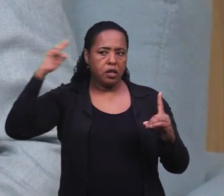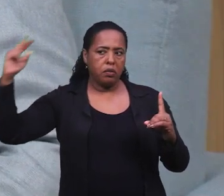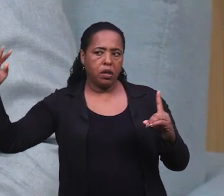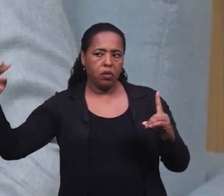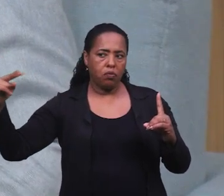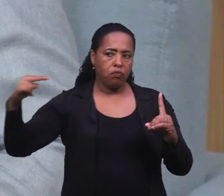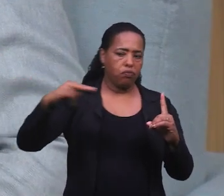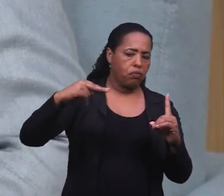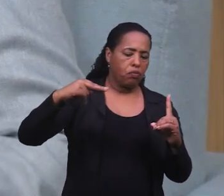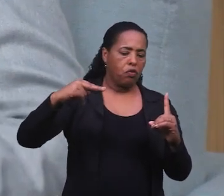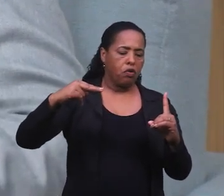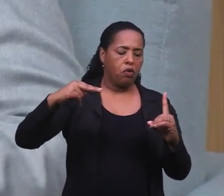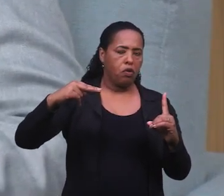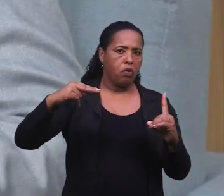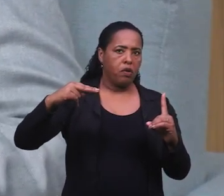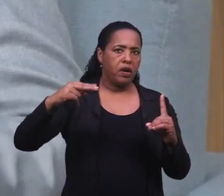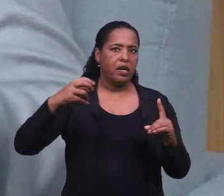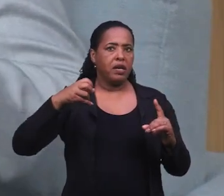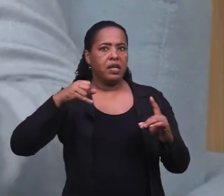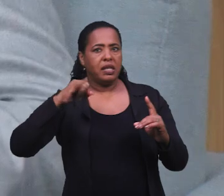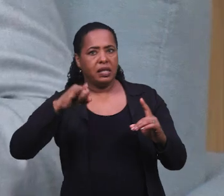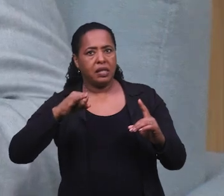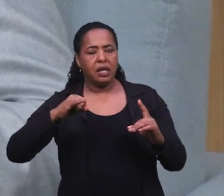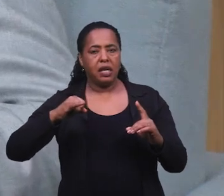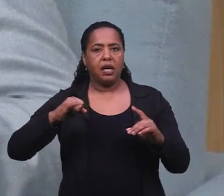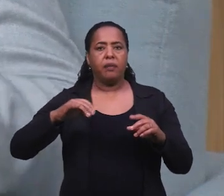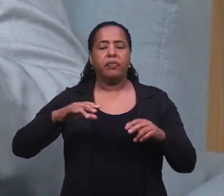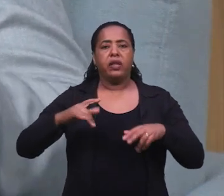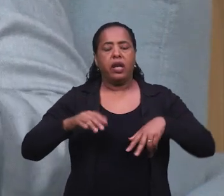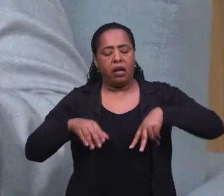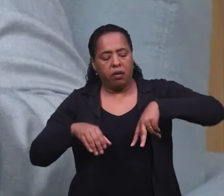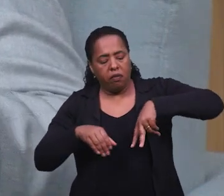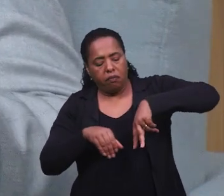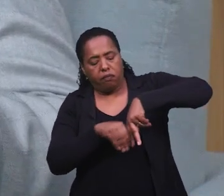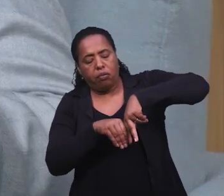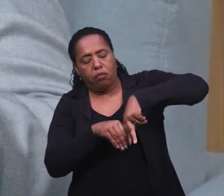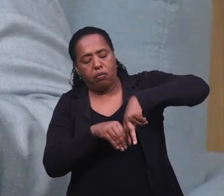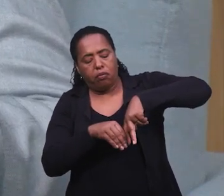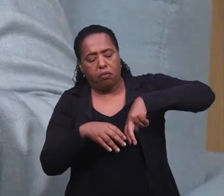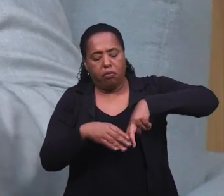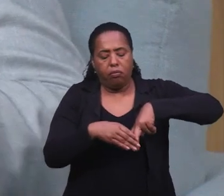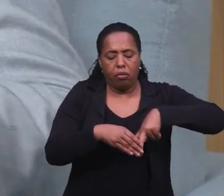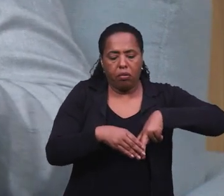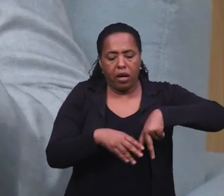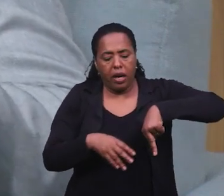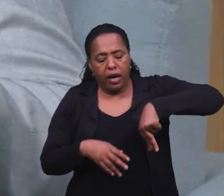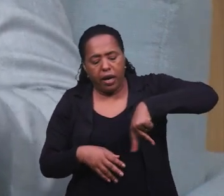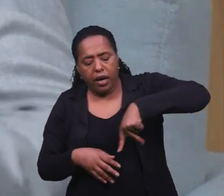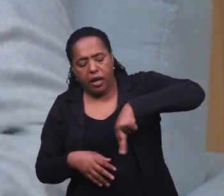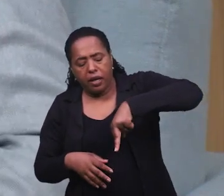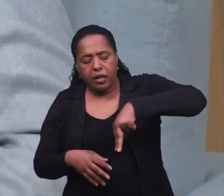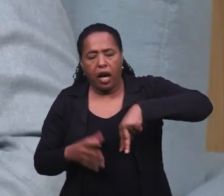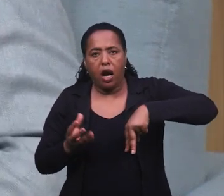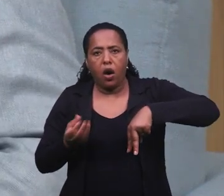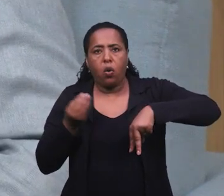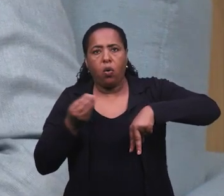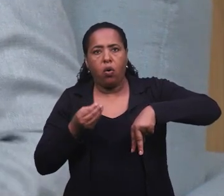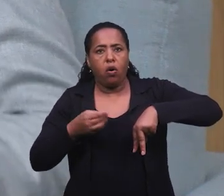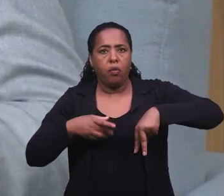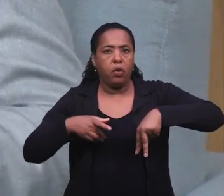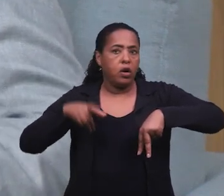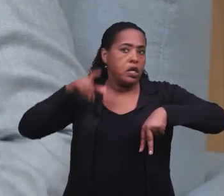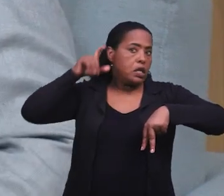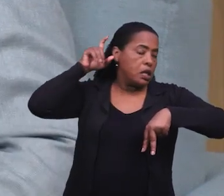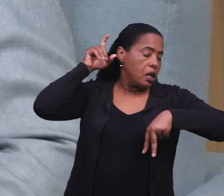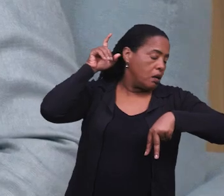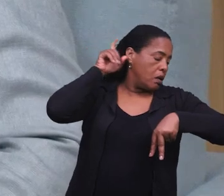da Alice. A pergunta que foi respondida pelo pastor Bísio e pelo doutor Lucas. Agora, muito bem esclarecido. A